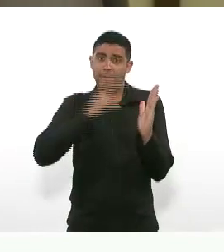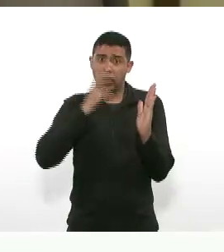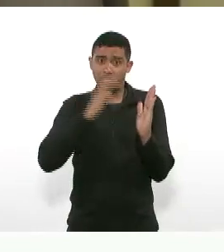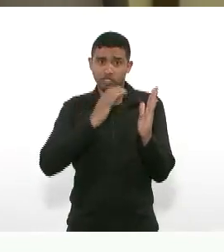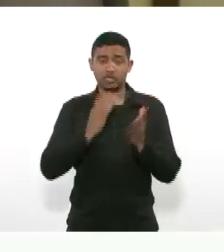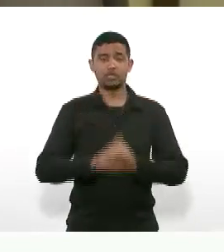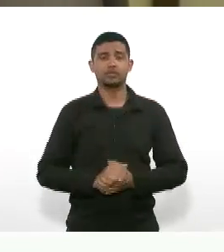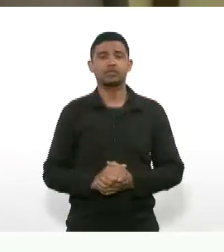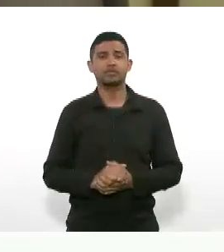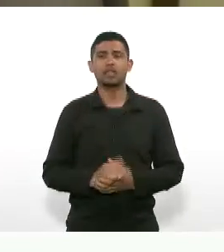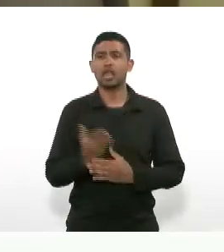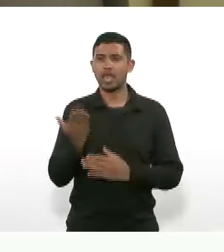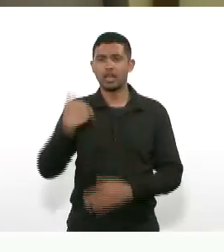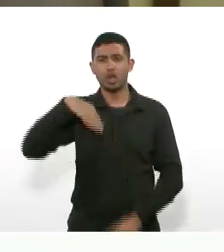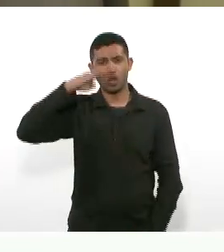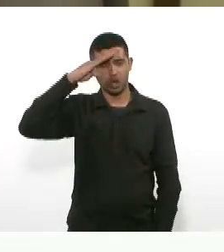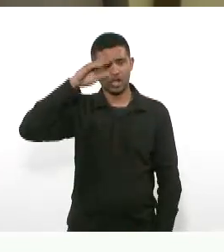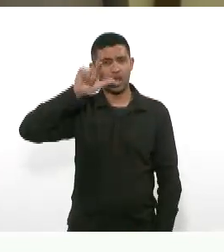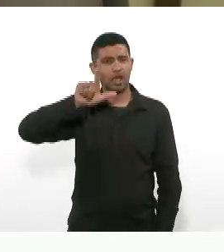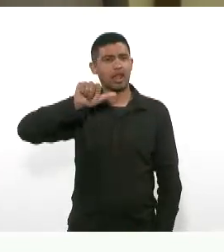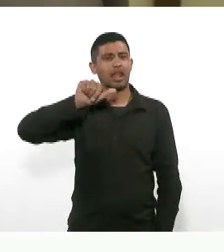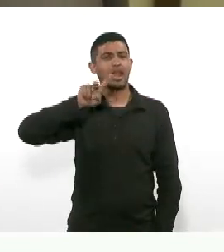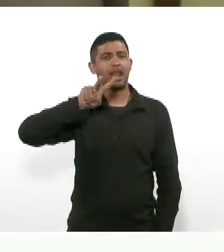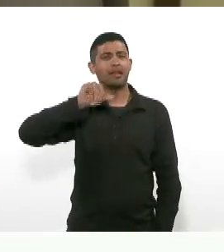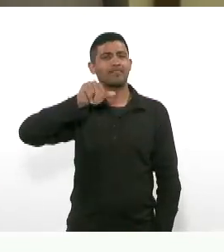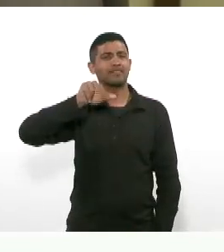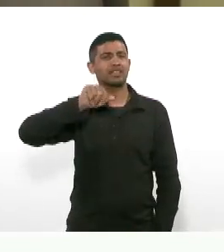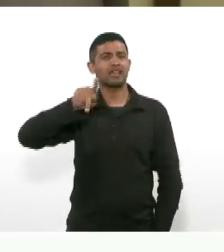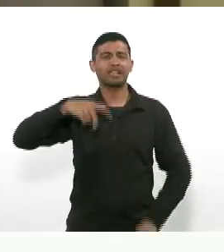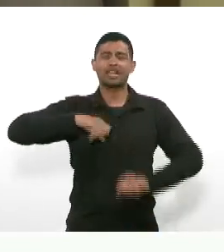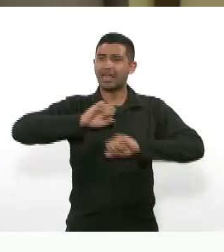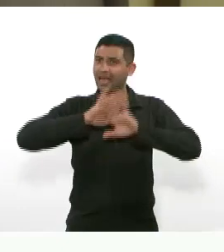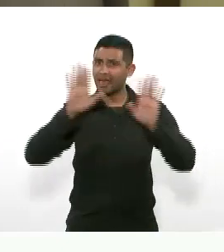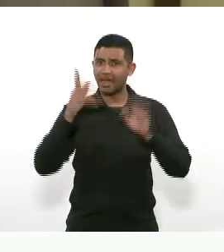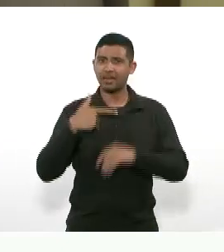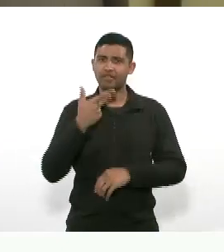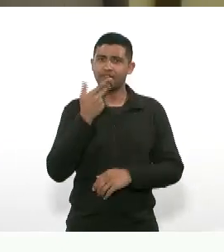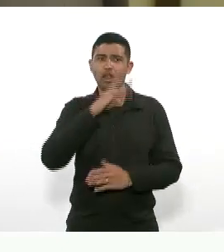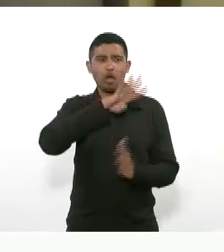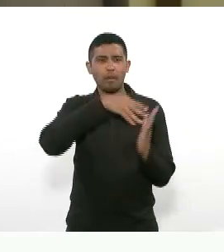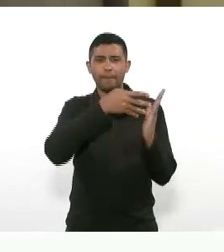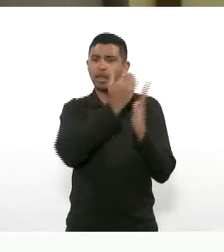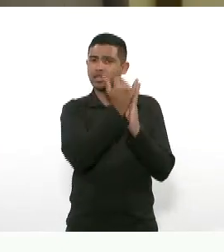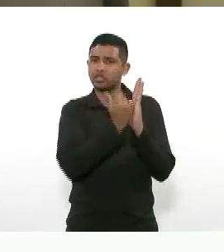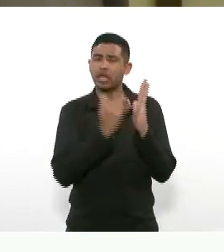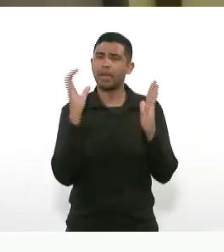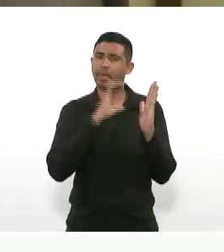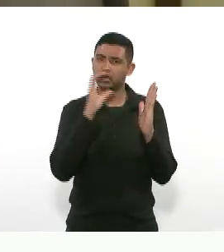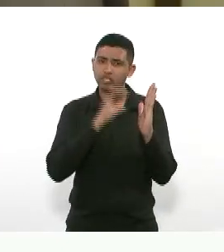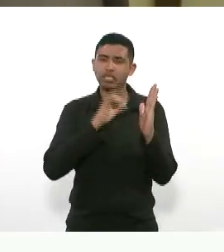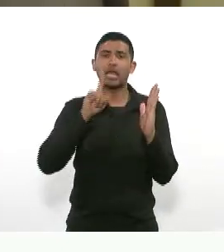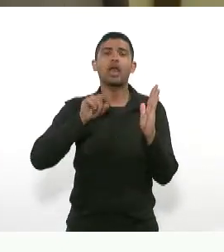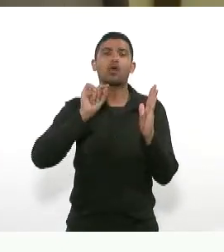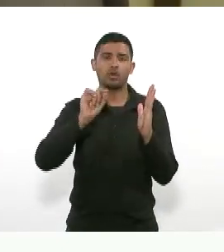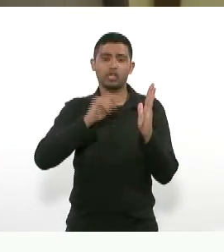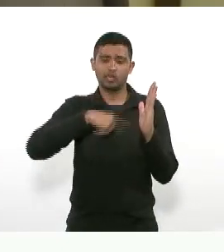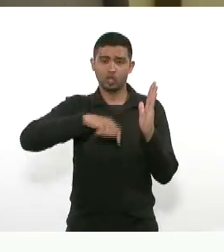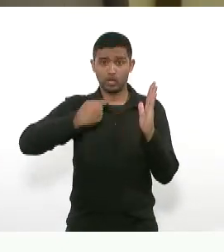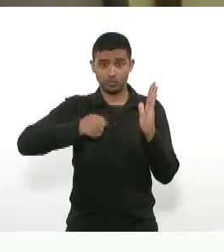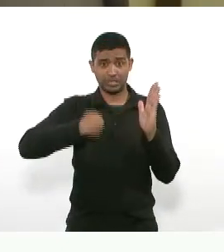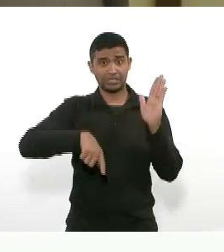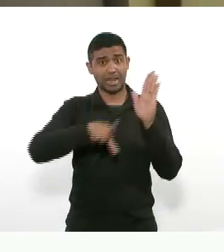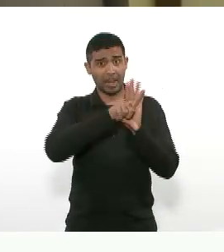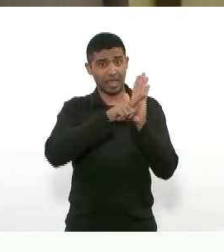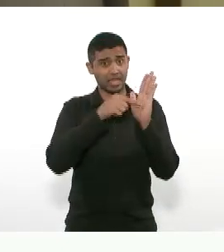coronel Laviano foi muito claro aqui para nós, né? A planilha de emergência nós precisamos ter a lei